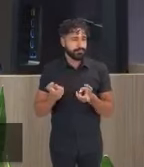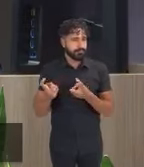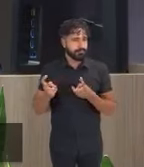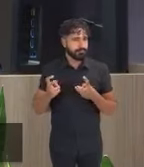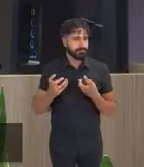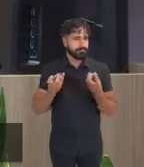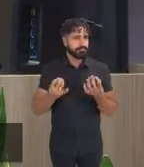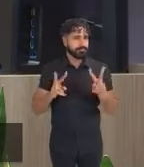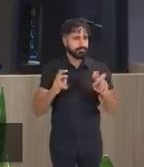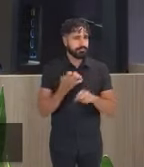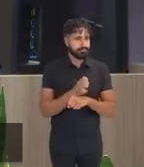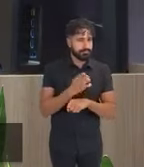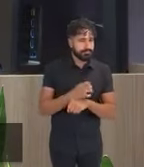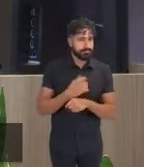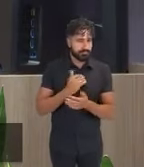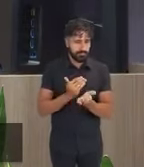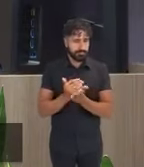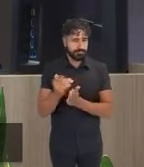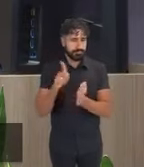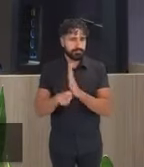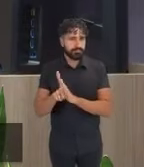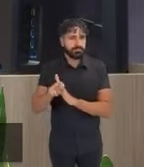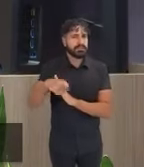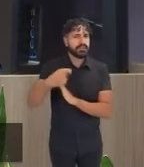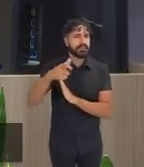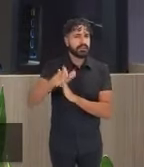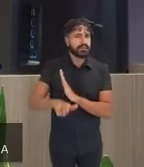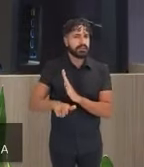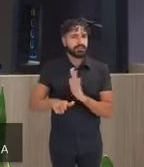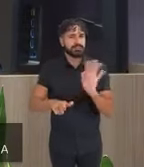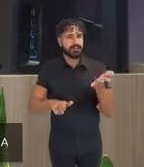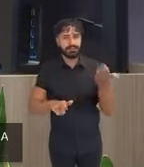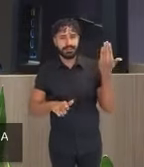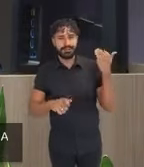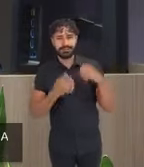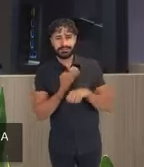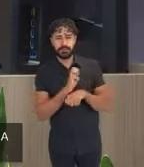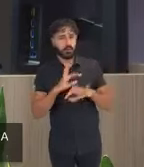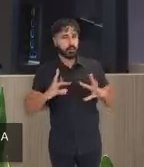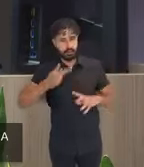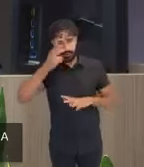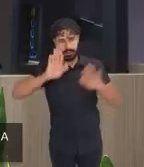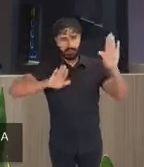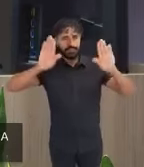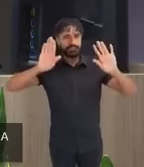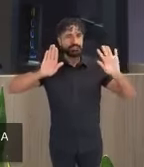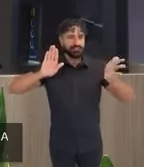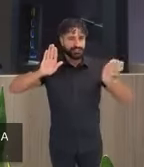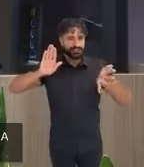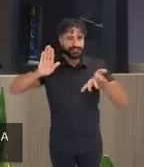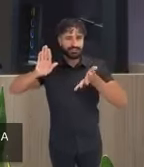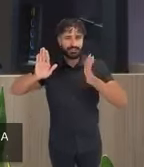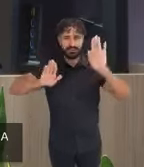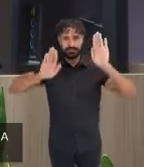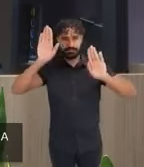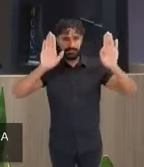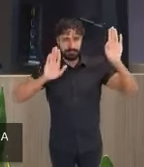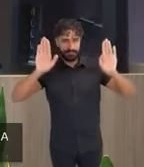estágio, eu começo perguntando quem aqui foi estagiário. Acho que todo mundo levanta a mão, né? Quem aqui foi estagiário?